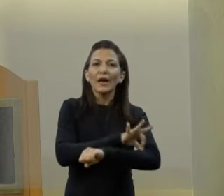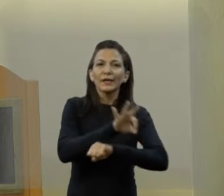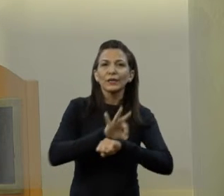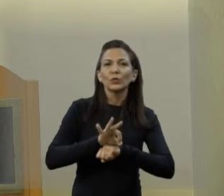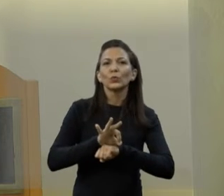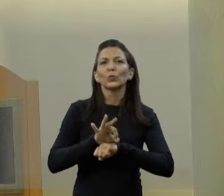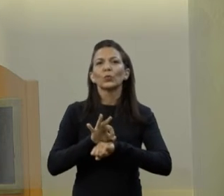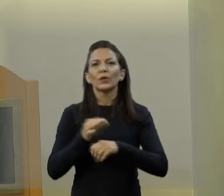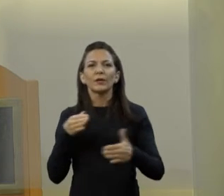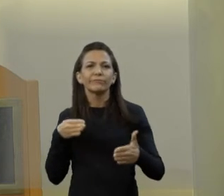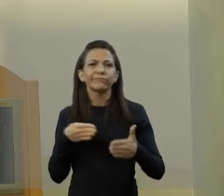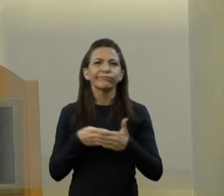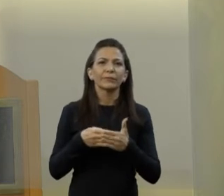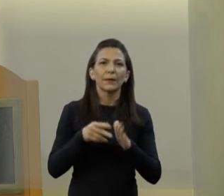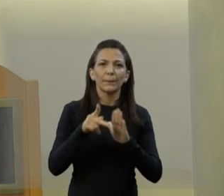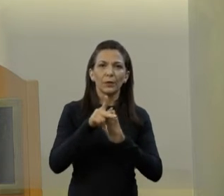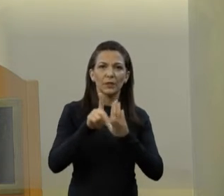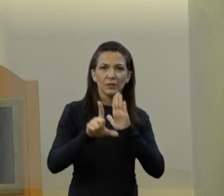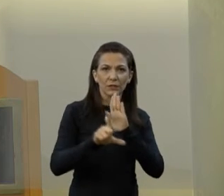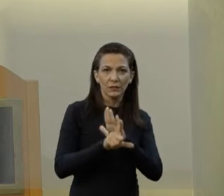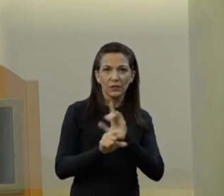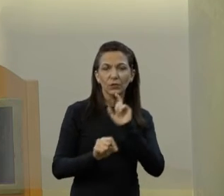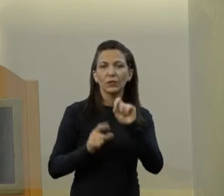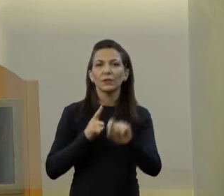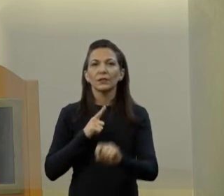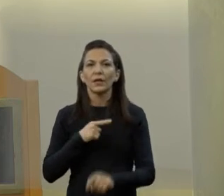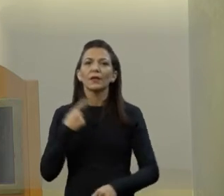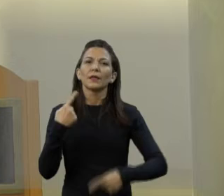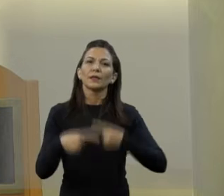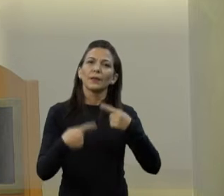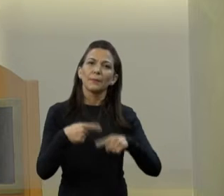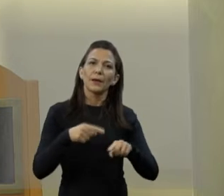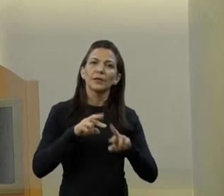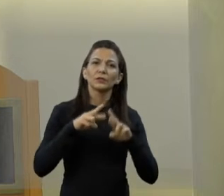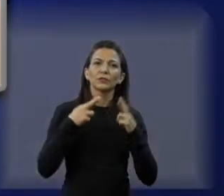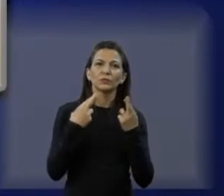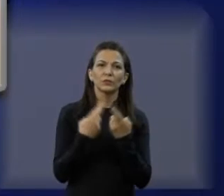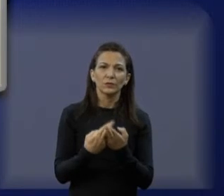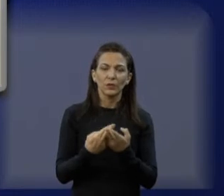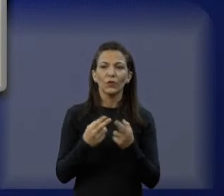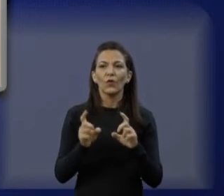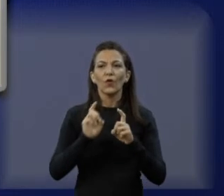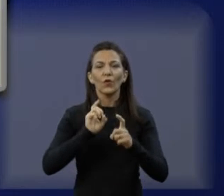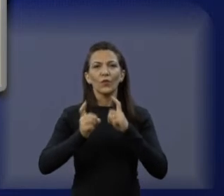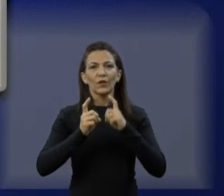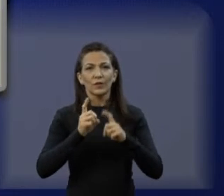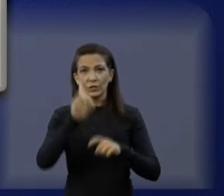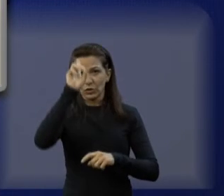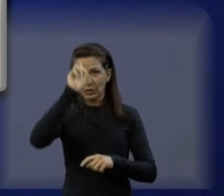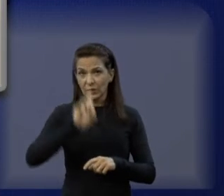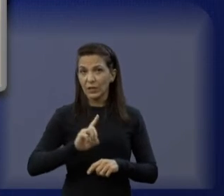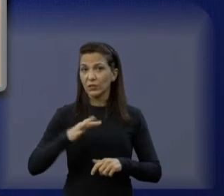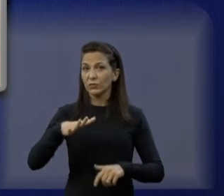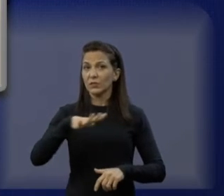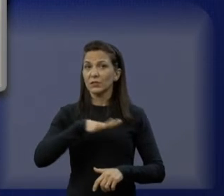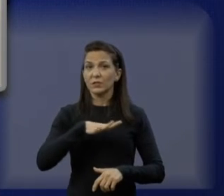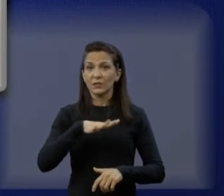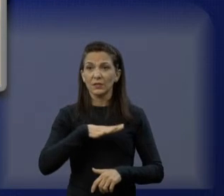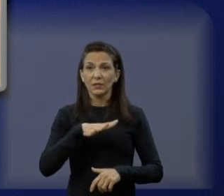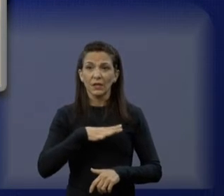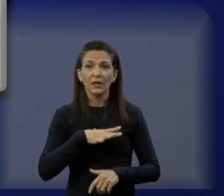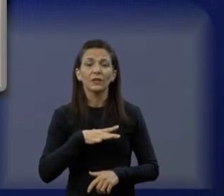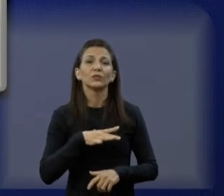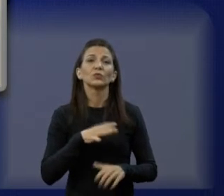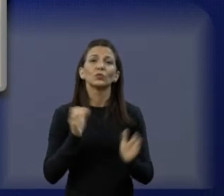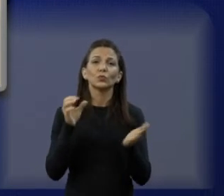essa iniciativa do PLC surgiu dos debates e reuniões do coletivo da frente pelo direito à cidade e pelo núcleo BR